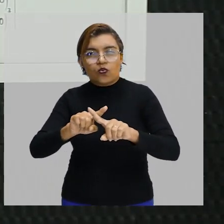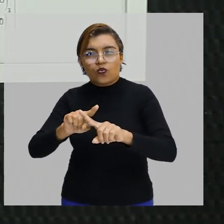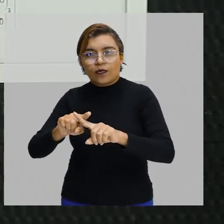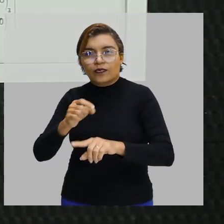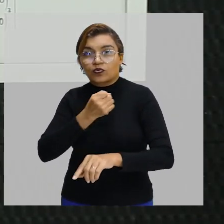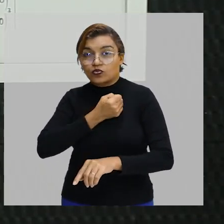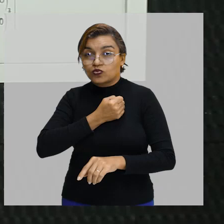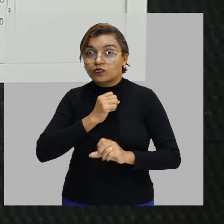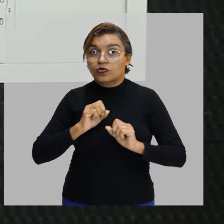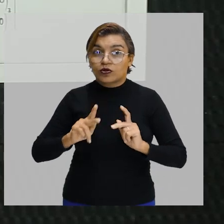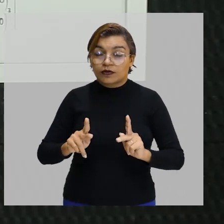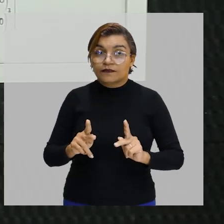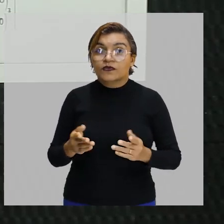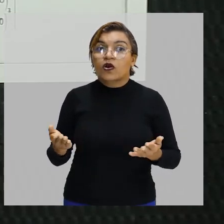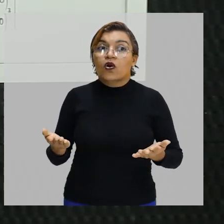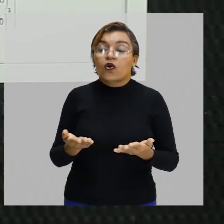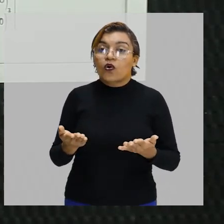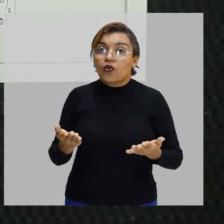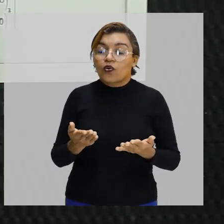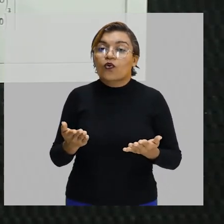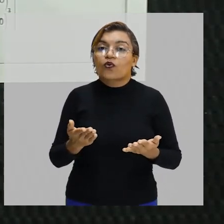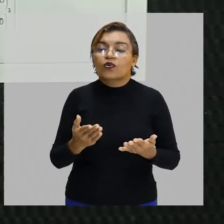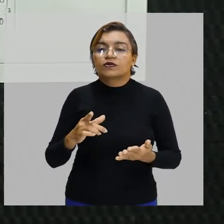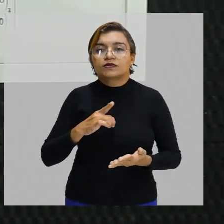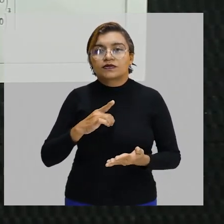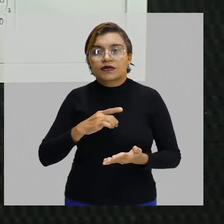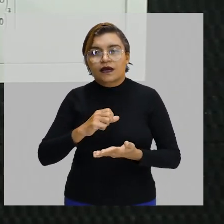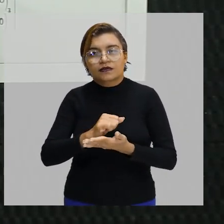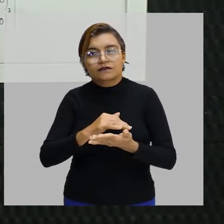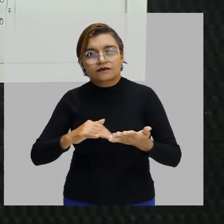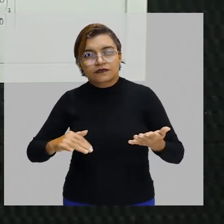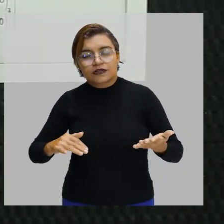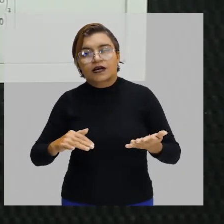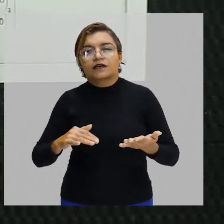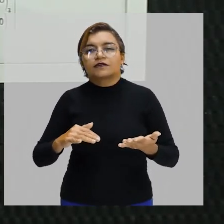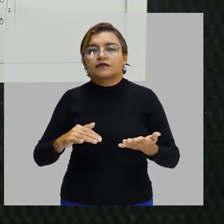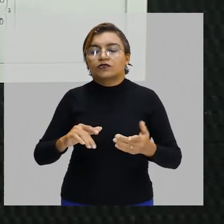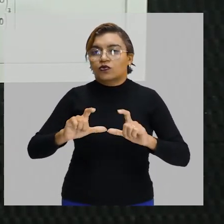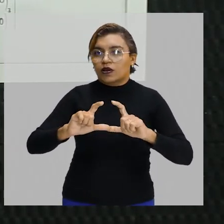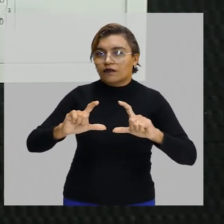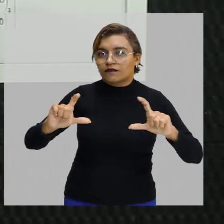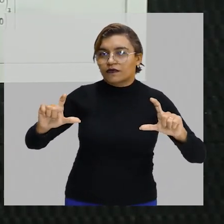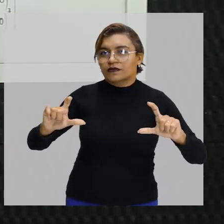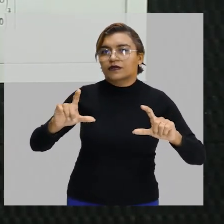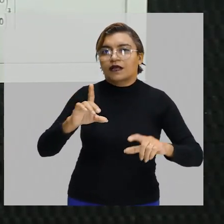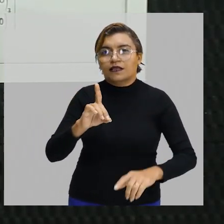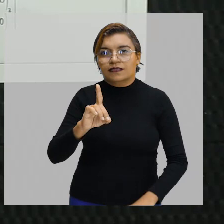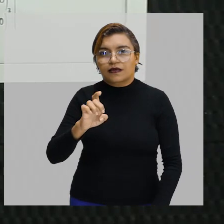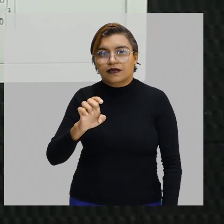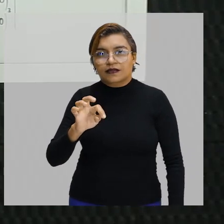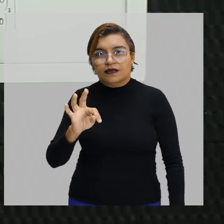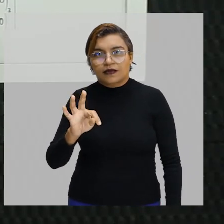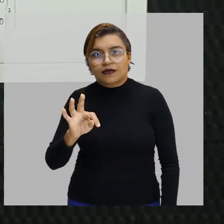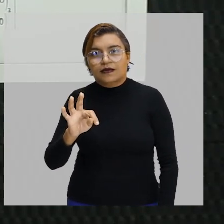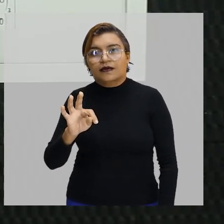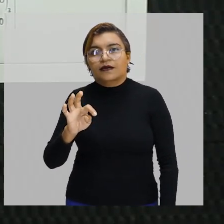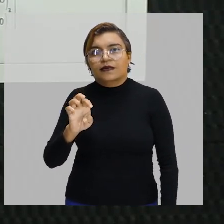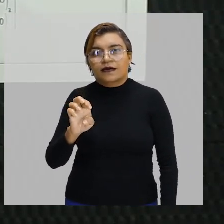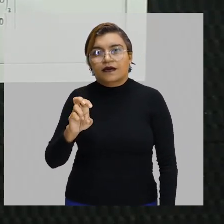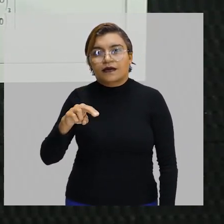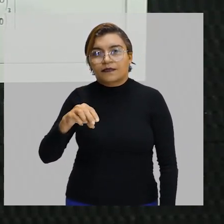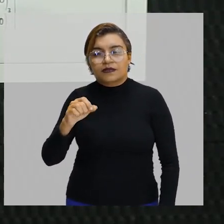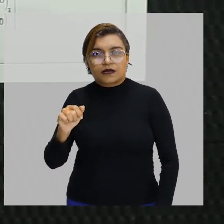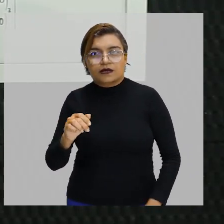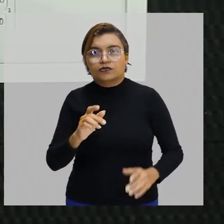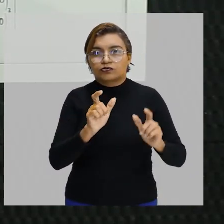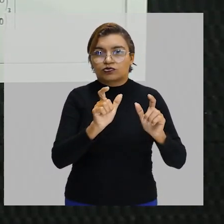Certo, turminha? Então, hoje nós fizemos uma aula de exercícios, envolvendo aí já equações com determinante, determinante de ordem 2, de